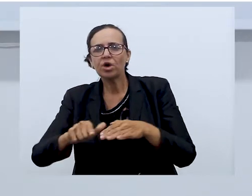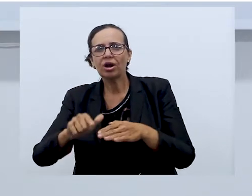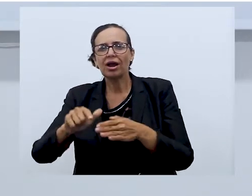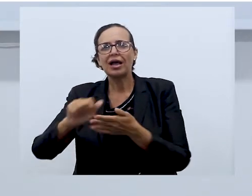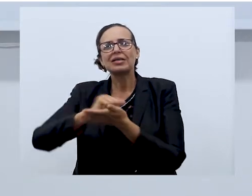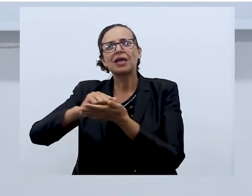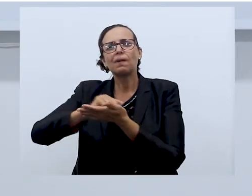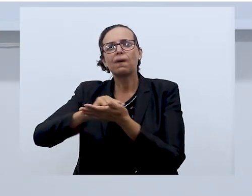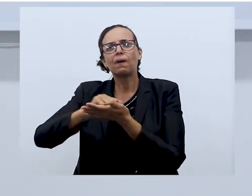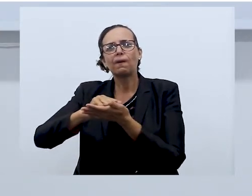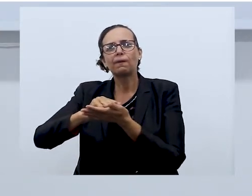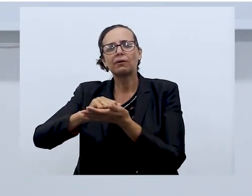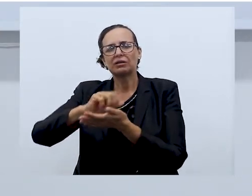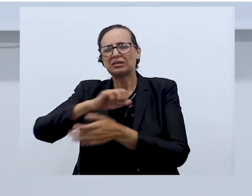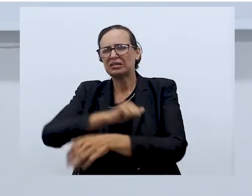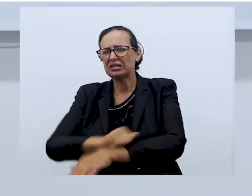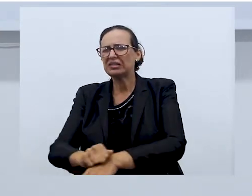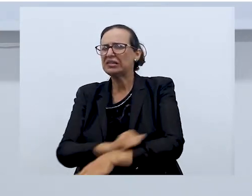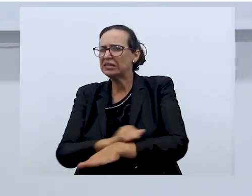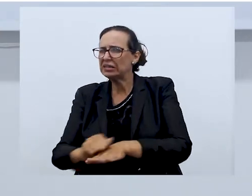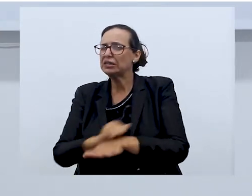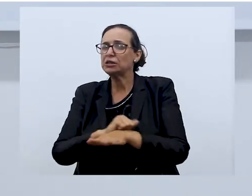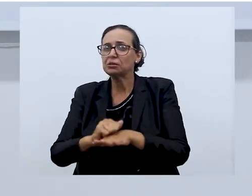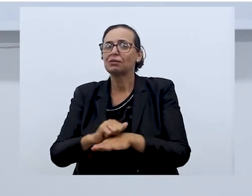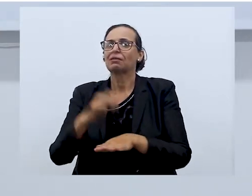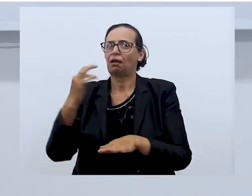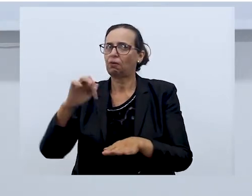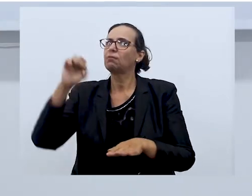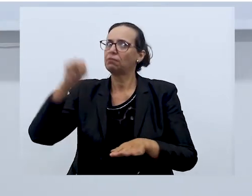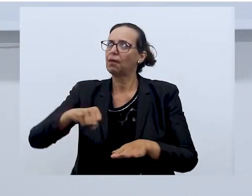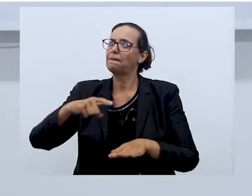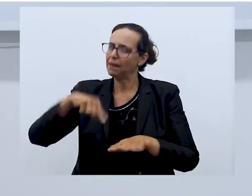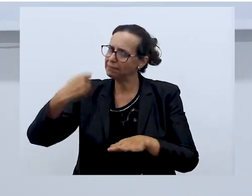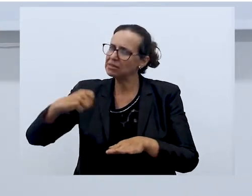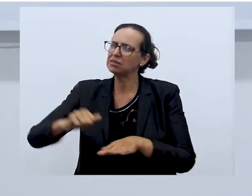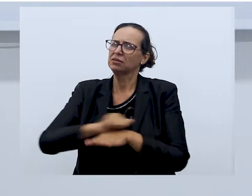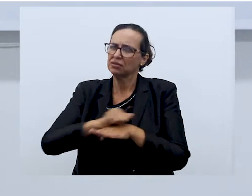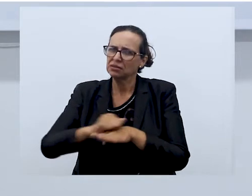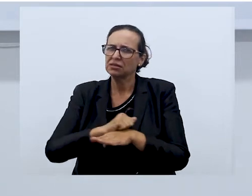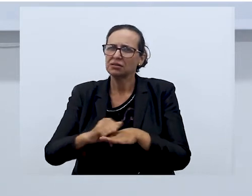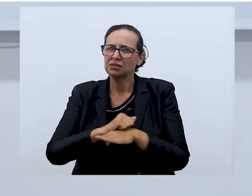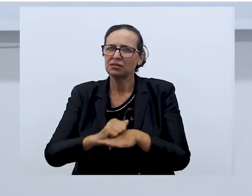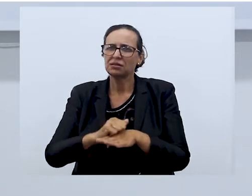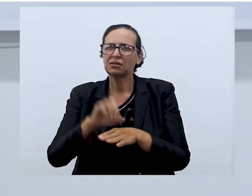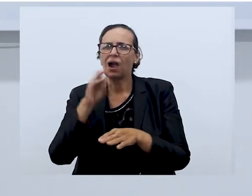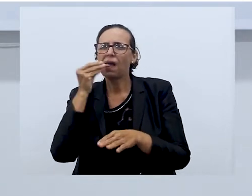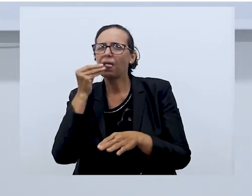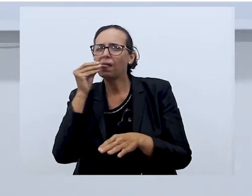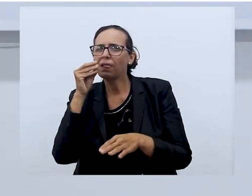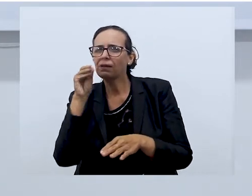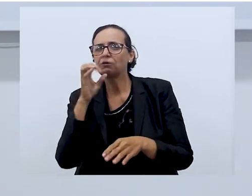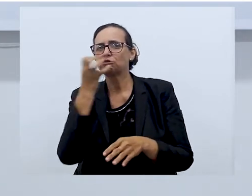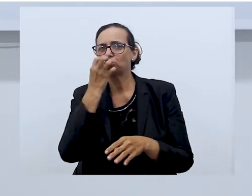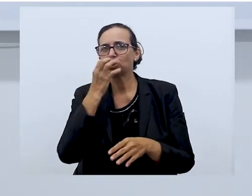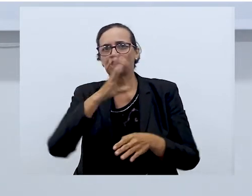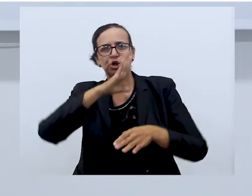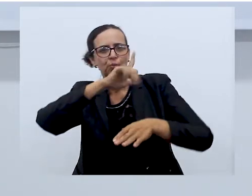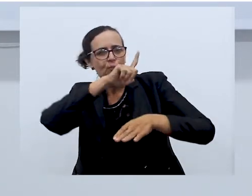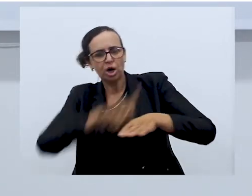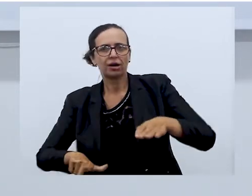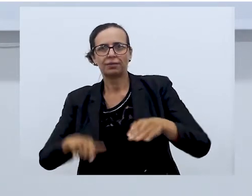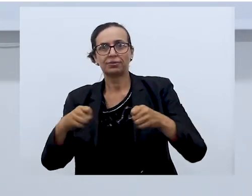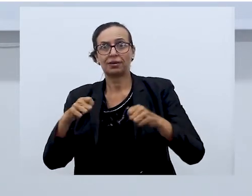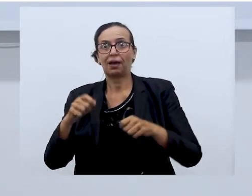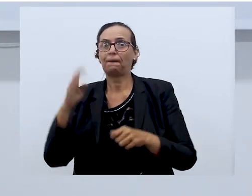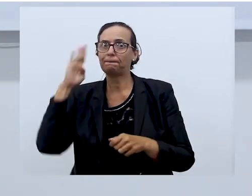neutro, procurar esfregar, mesmo com a dor. Por quê? Porque vai estar tirando a saliva desse